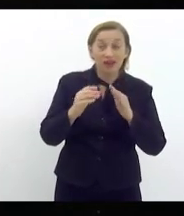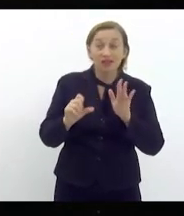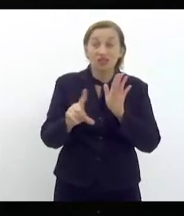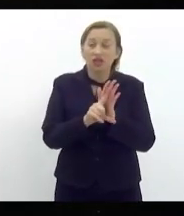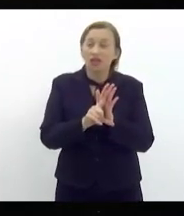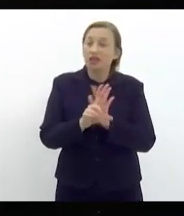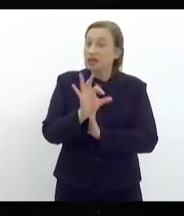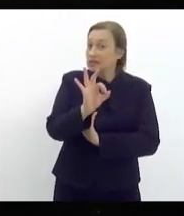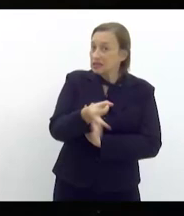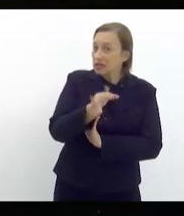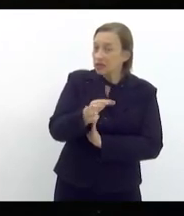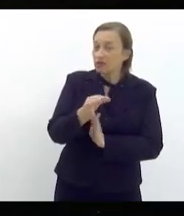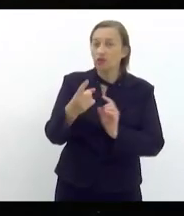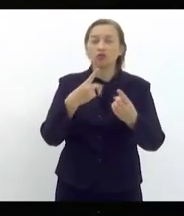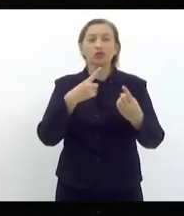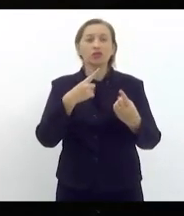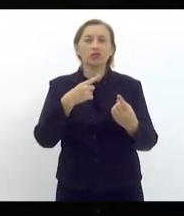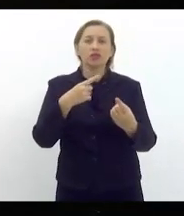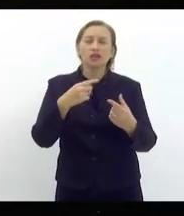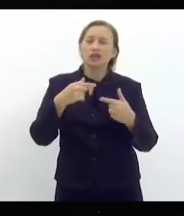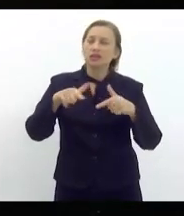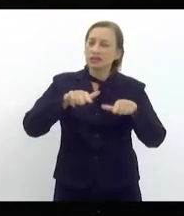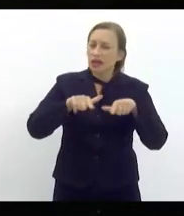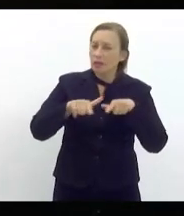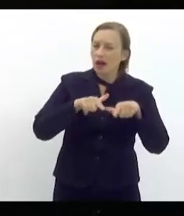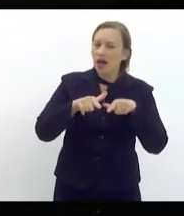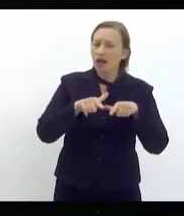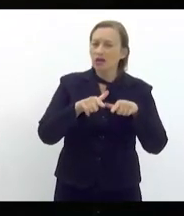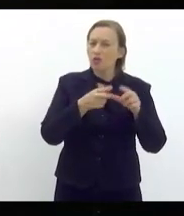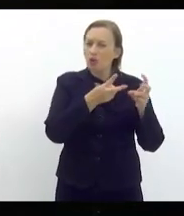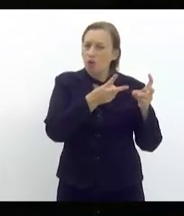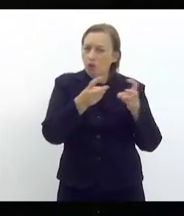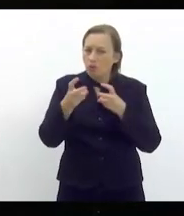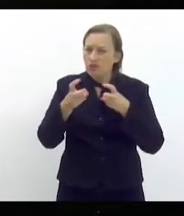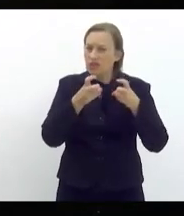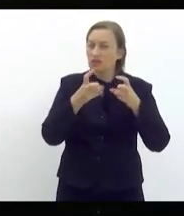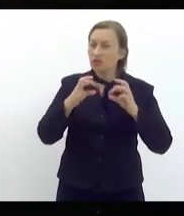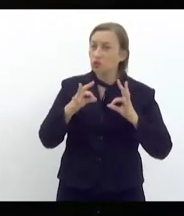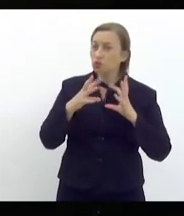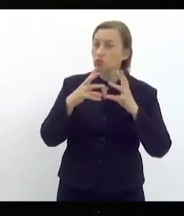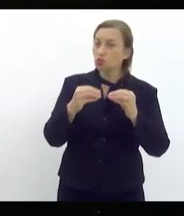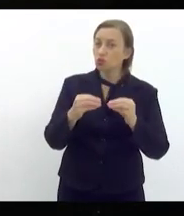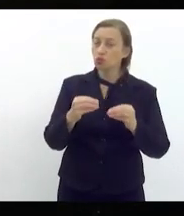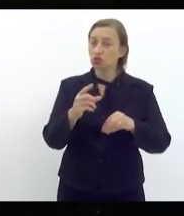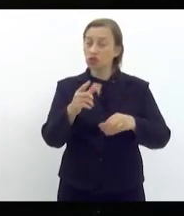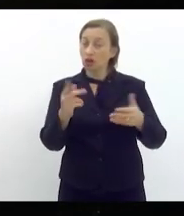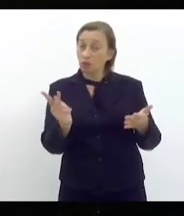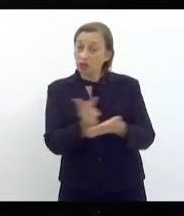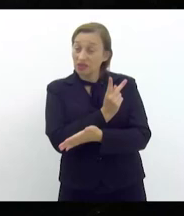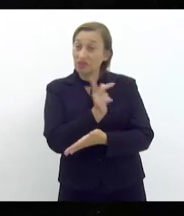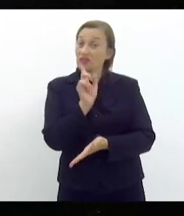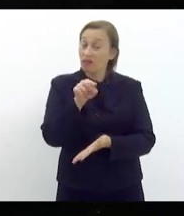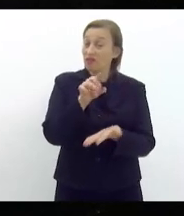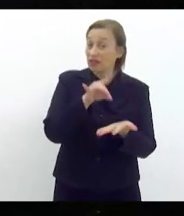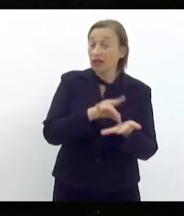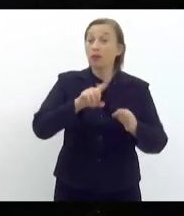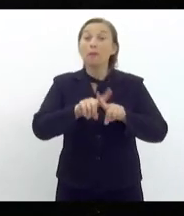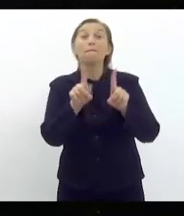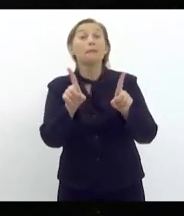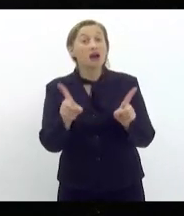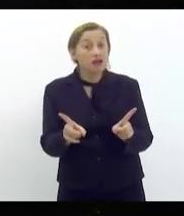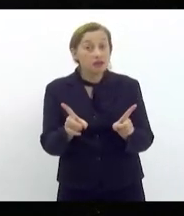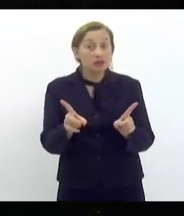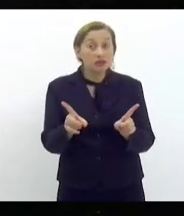trabalha olhando uma peça de ficção, essa é a verdade, mas, de alguma forma,